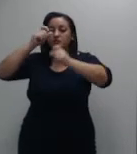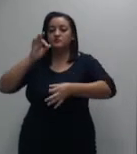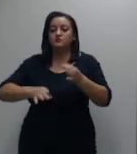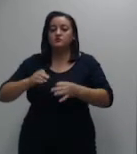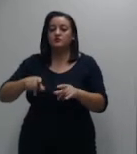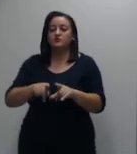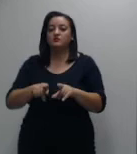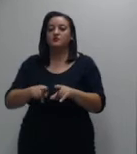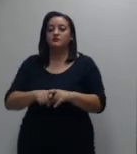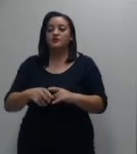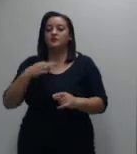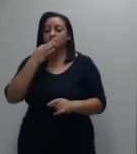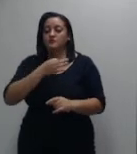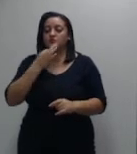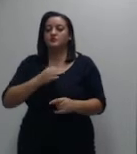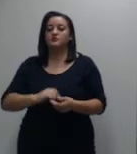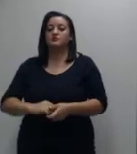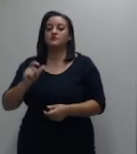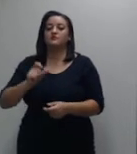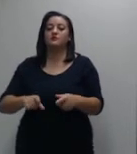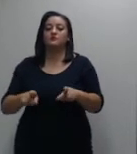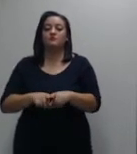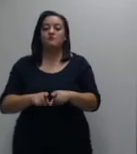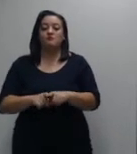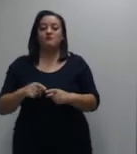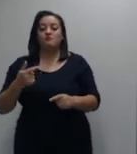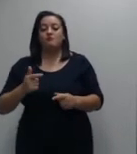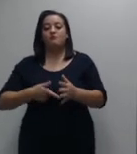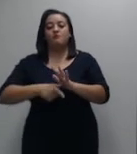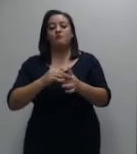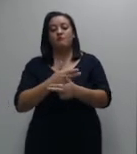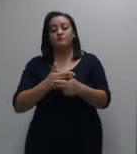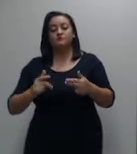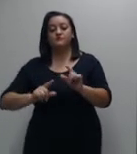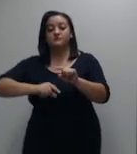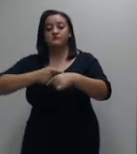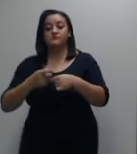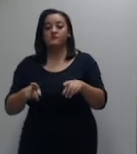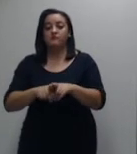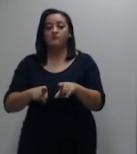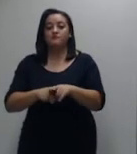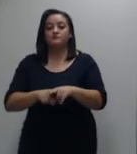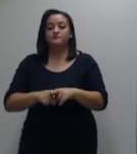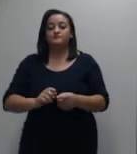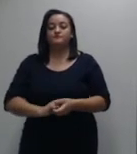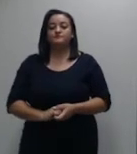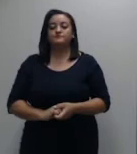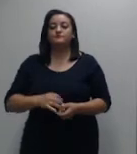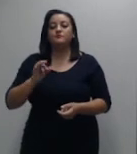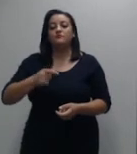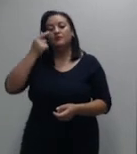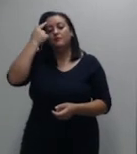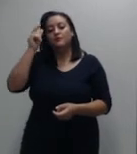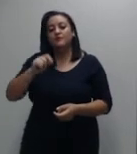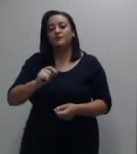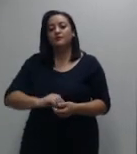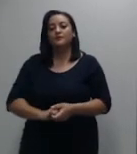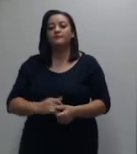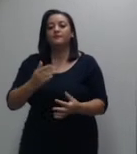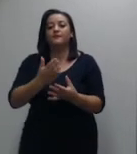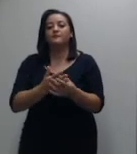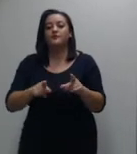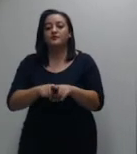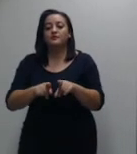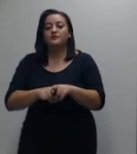do lado sentado pelo embargante tem esses precedentes além de outro justamente no sentido de que os embargos de declaração